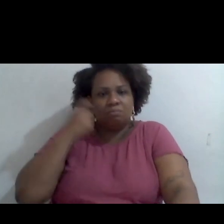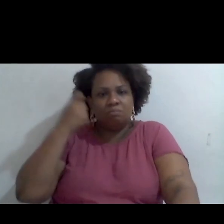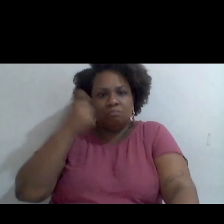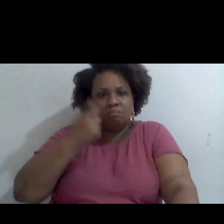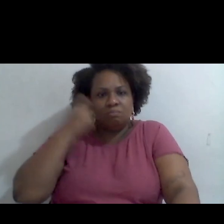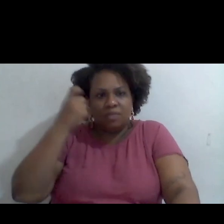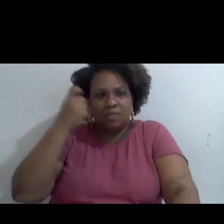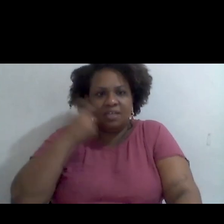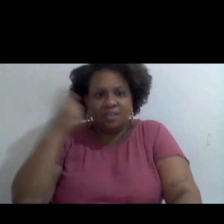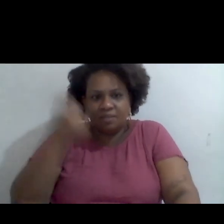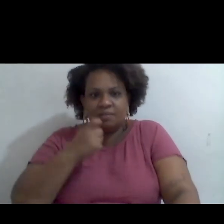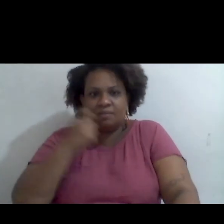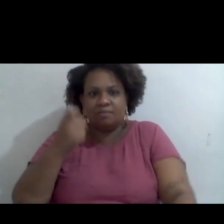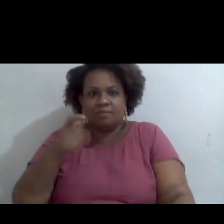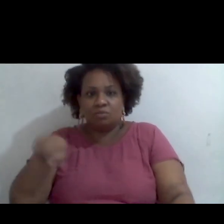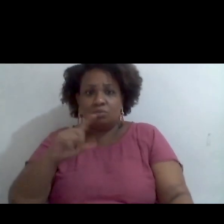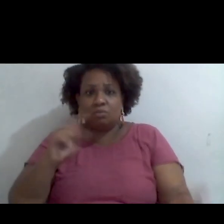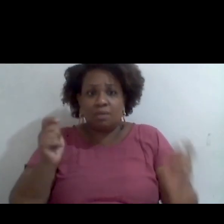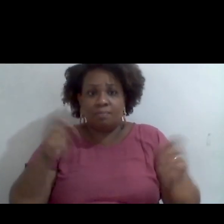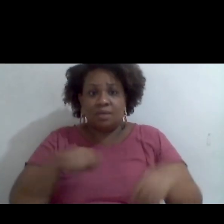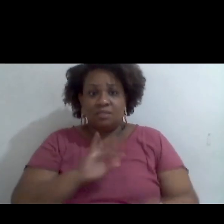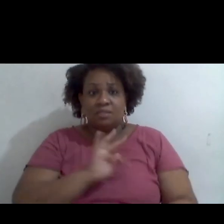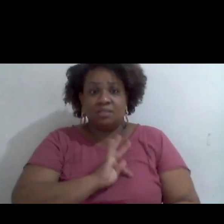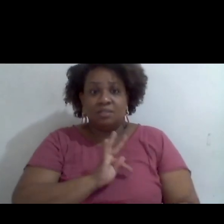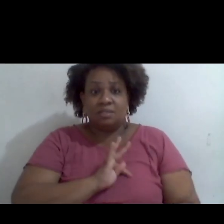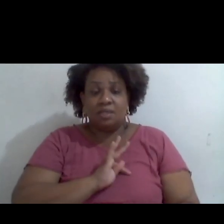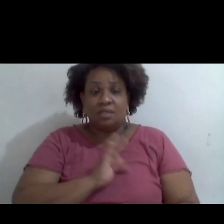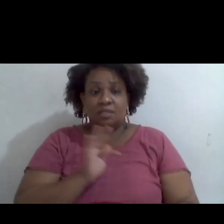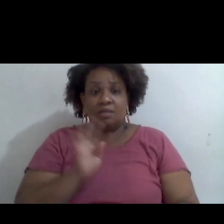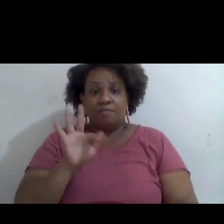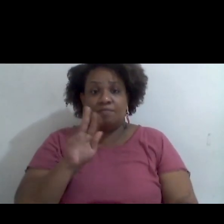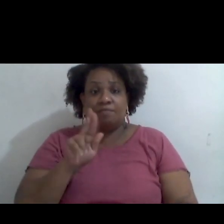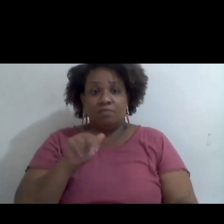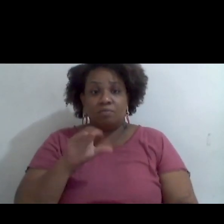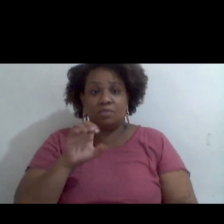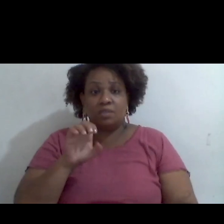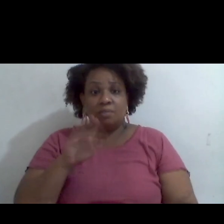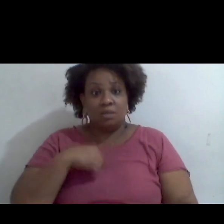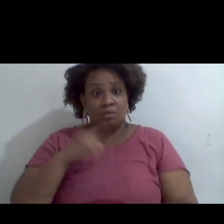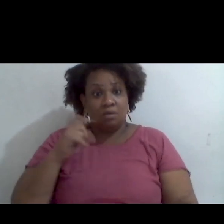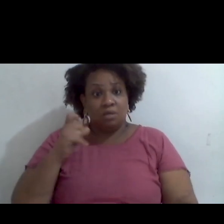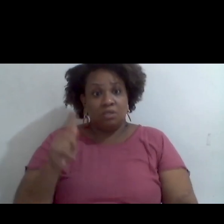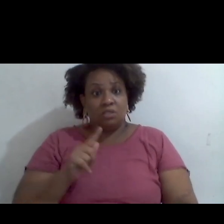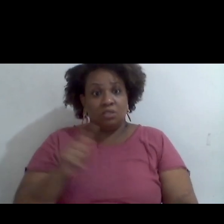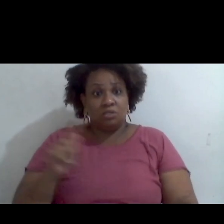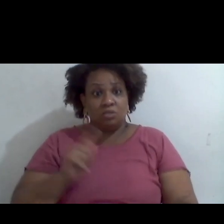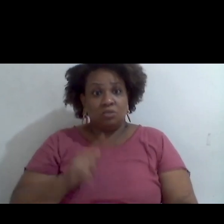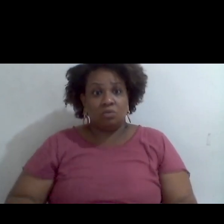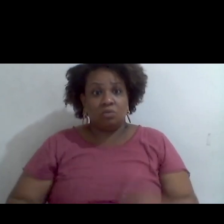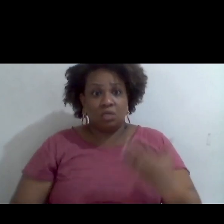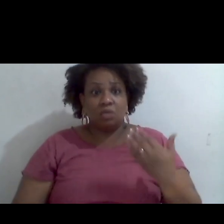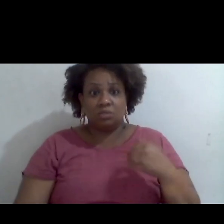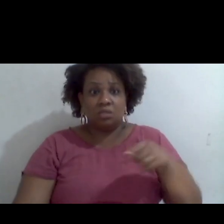capacidade técnica da Secretaria de Cultura e da Fundação Cultural do Estado, porque eu já fui gestor e eu sei que são órgãos que estão